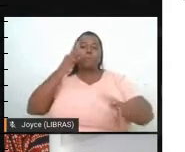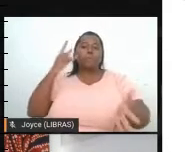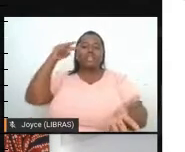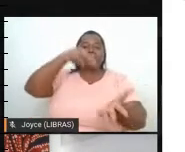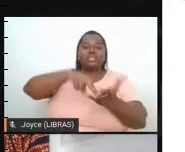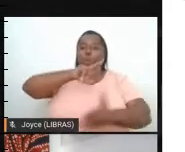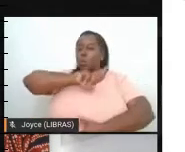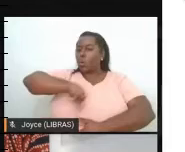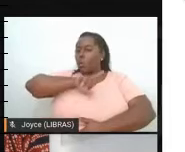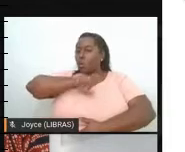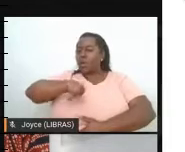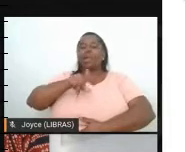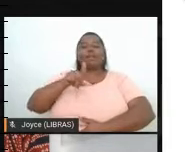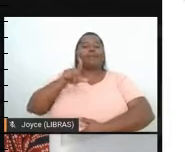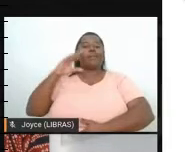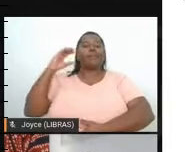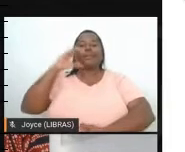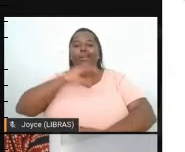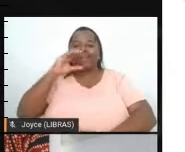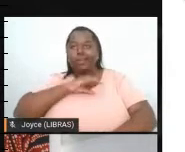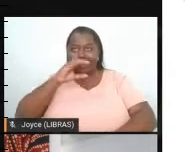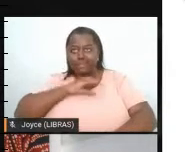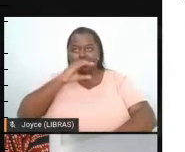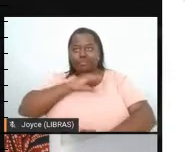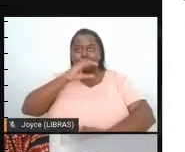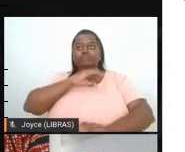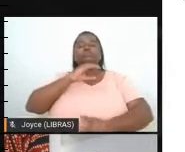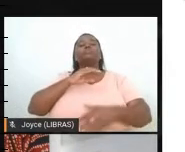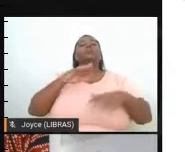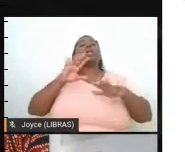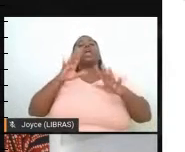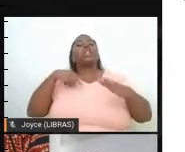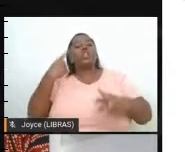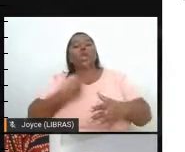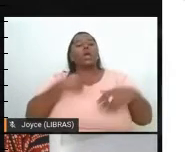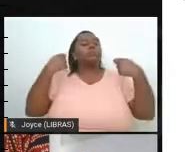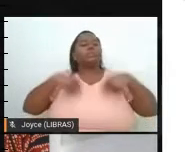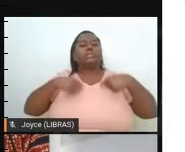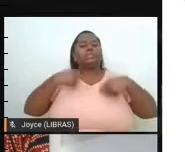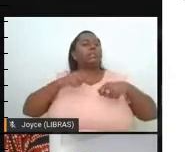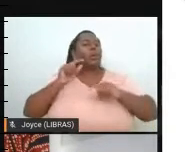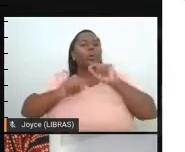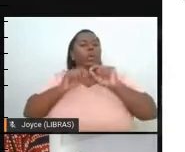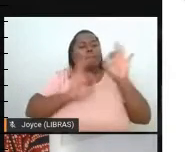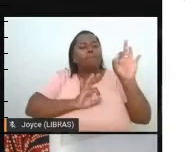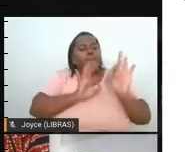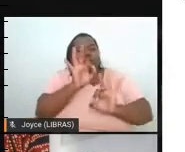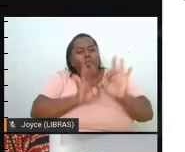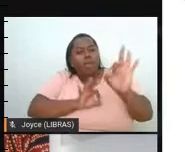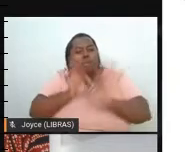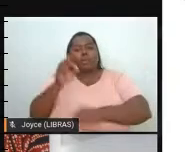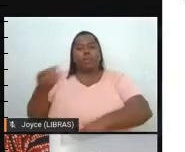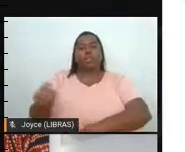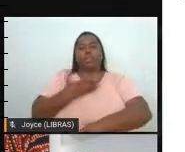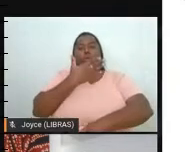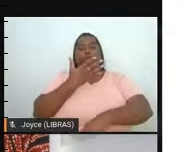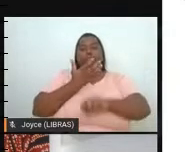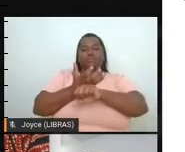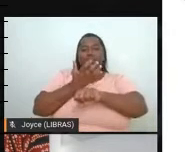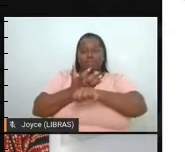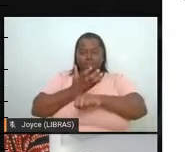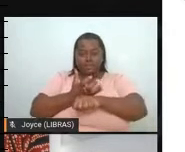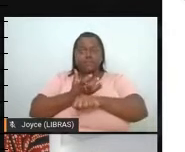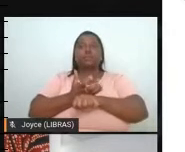emergencial, a gente requer um novo planejamento da nossa disciplina, né? E nisso a gente tem,